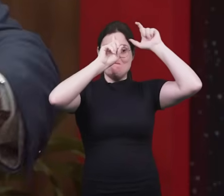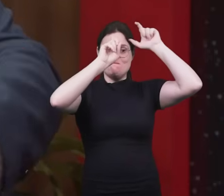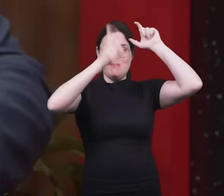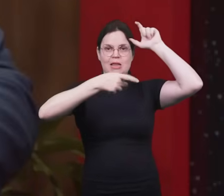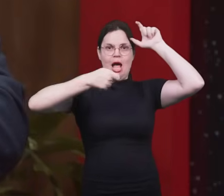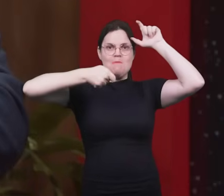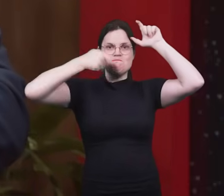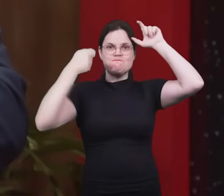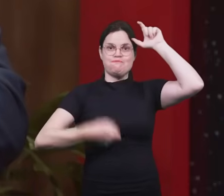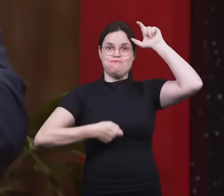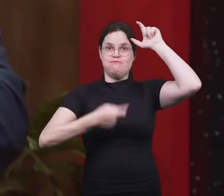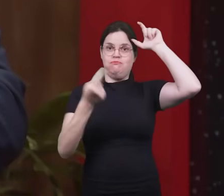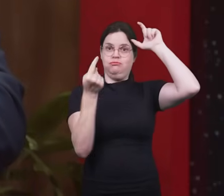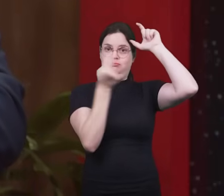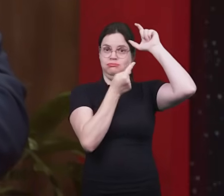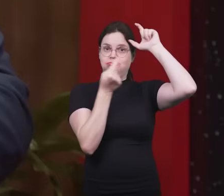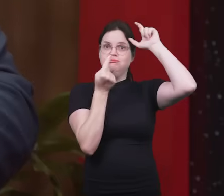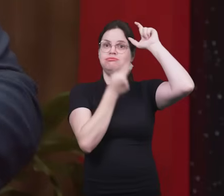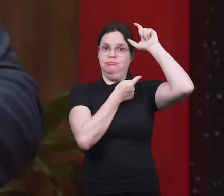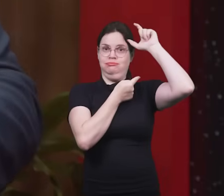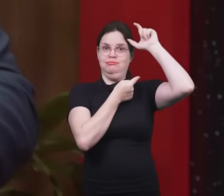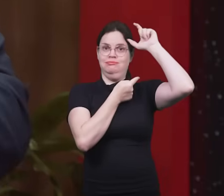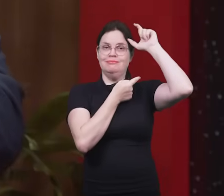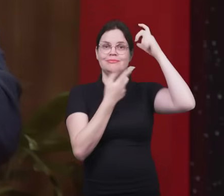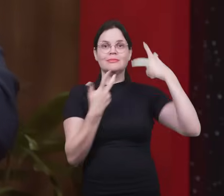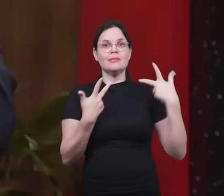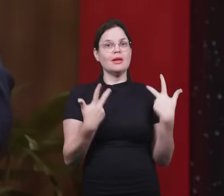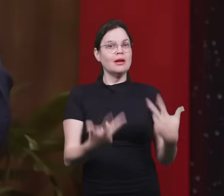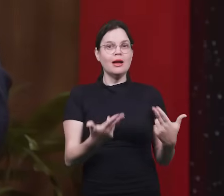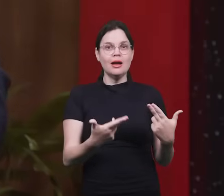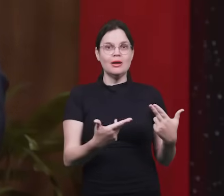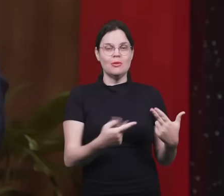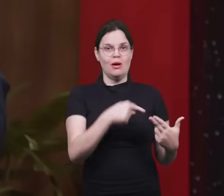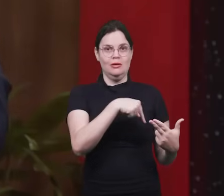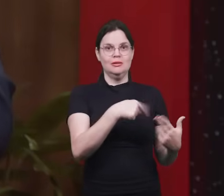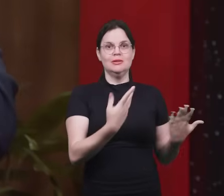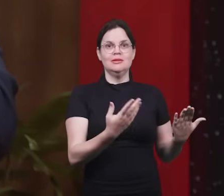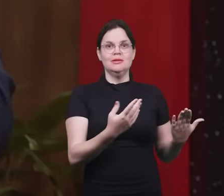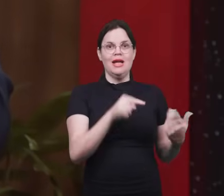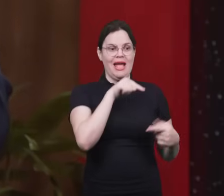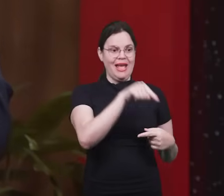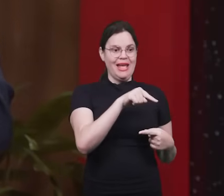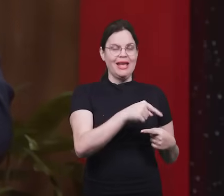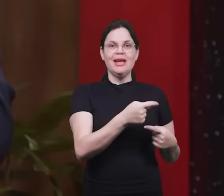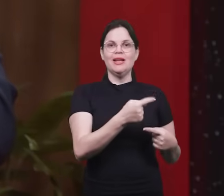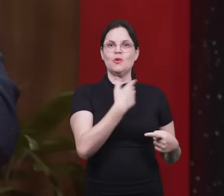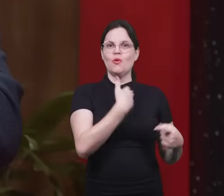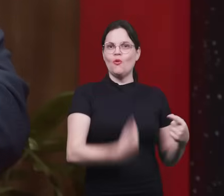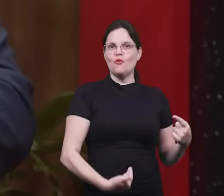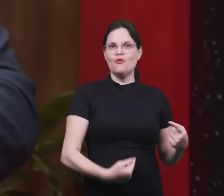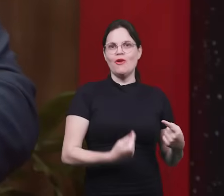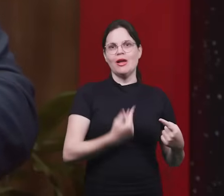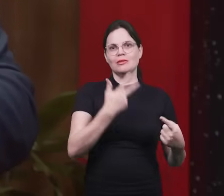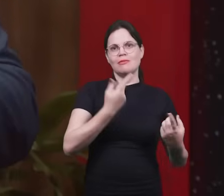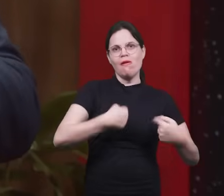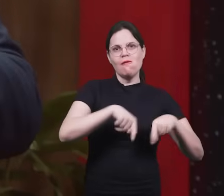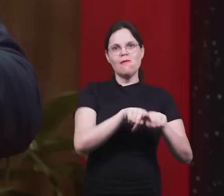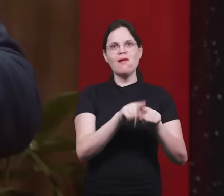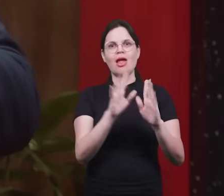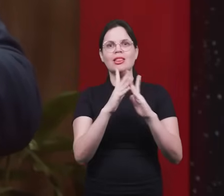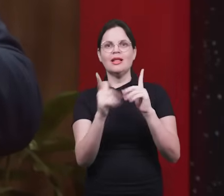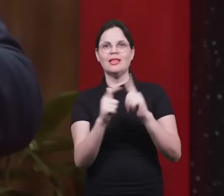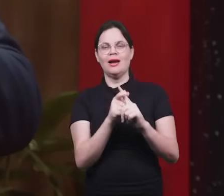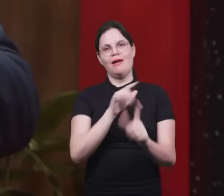falou no começo, o Estado estava julgando o cristianismo, estava julgando a igreja. Então,